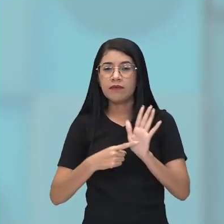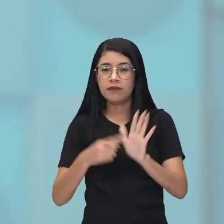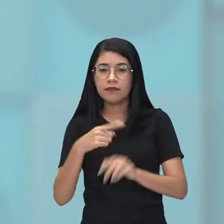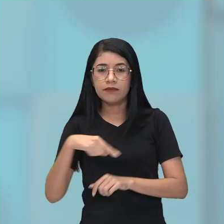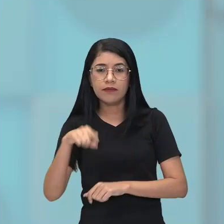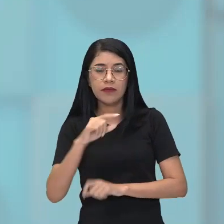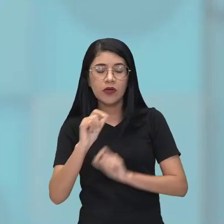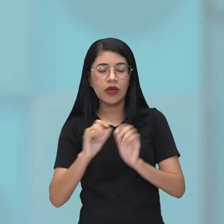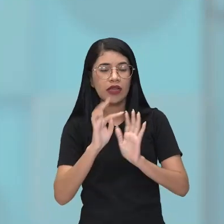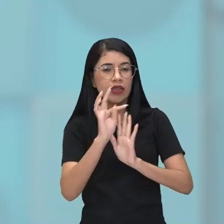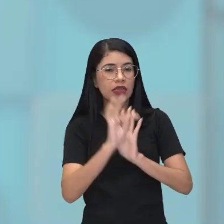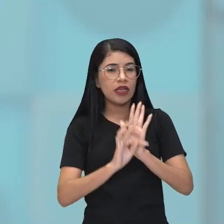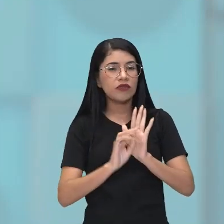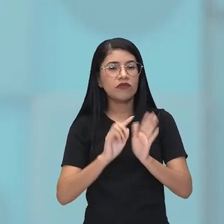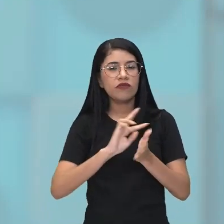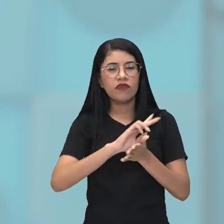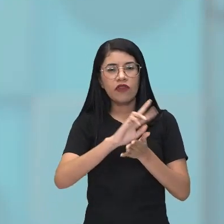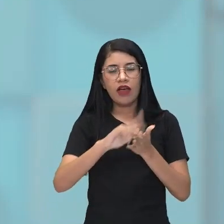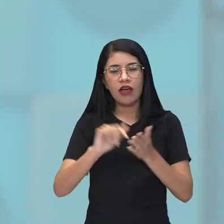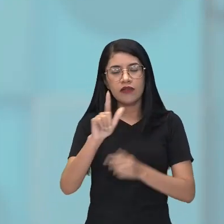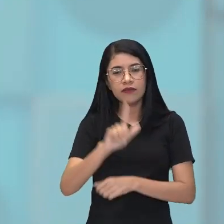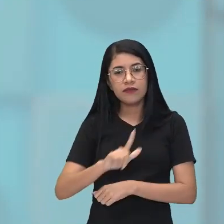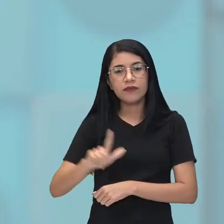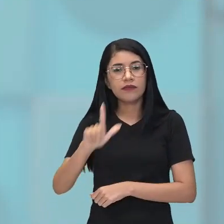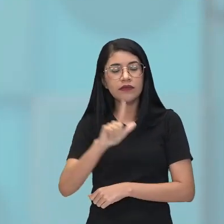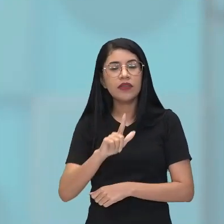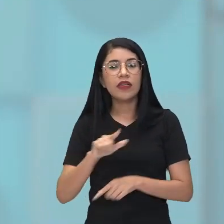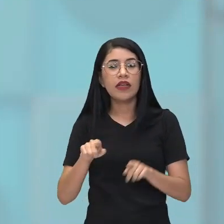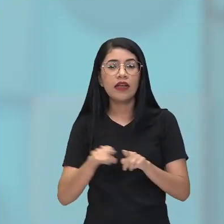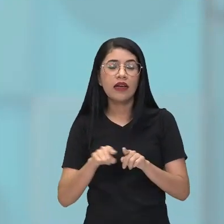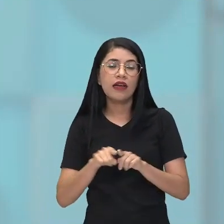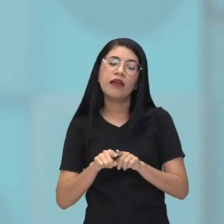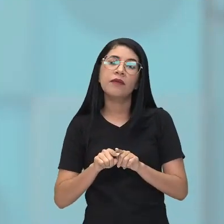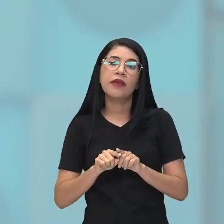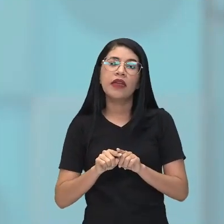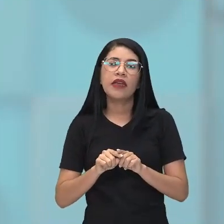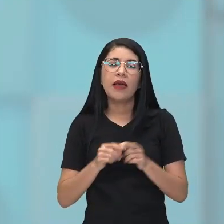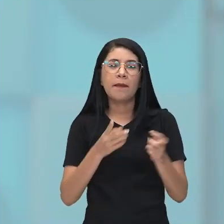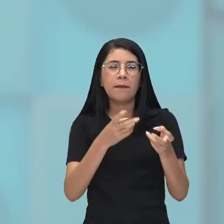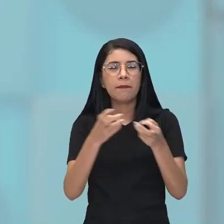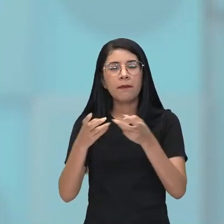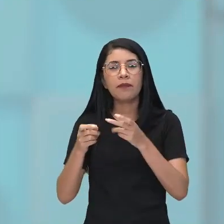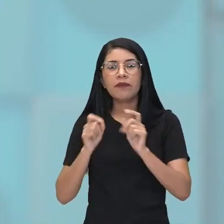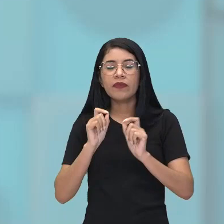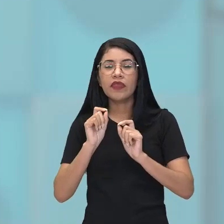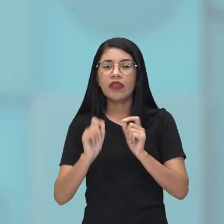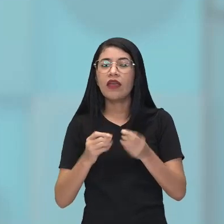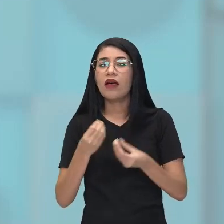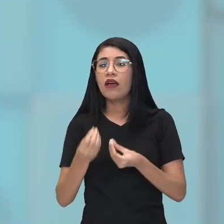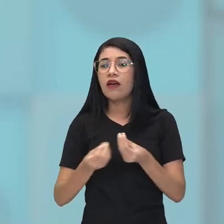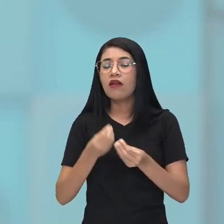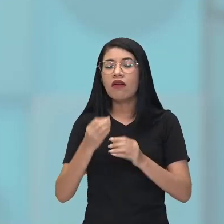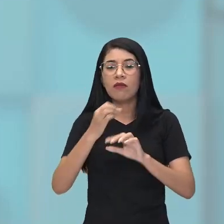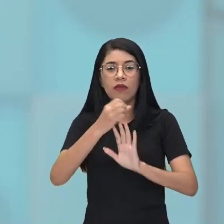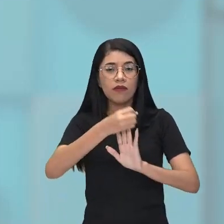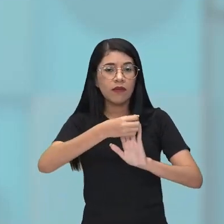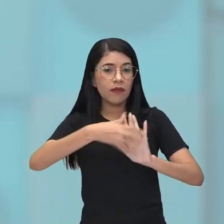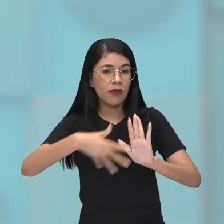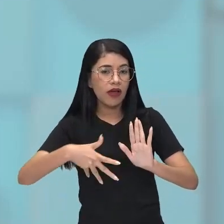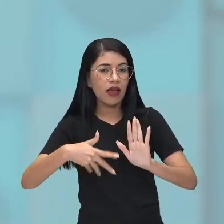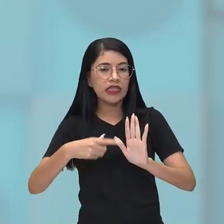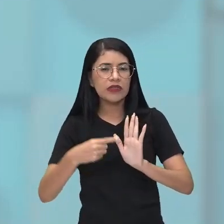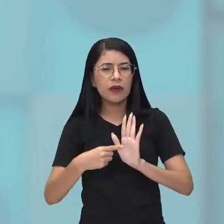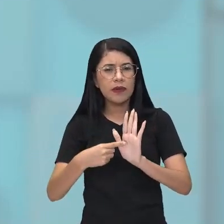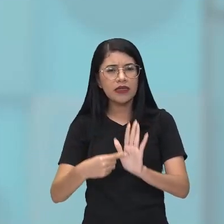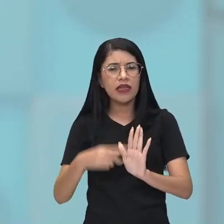apresentar textos literários para vocês e vamos observar como essas figuras de linguagem